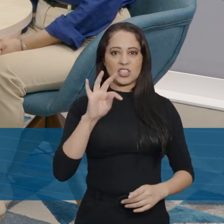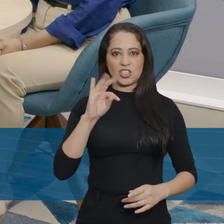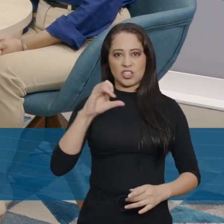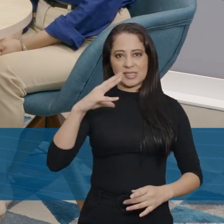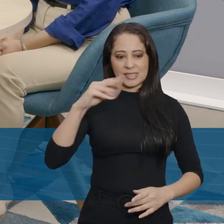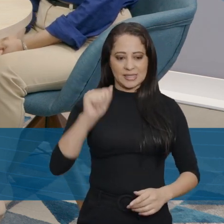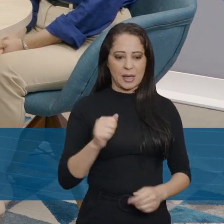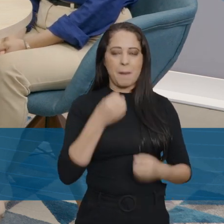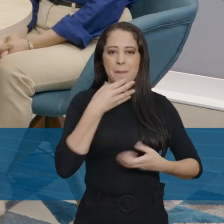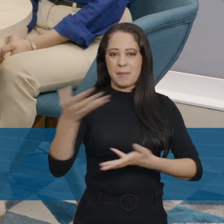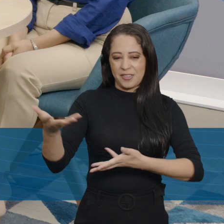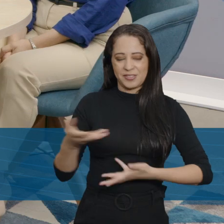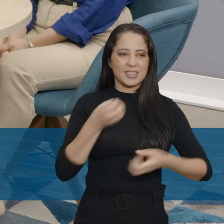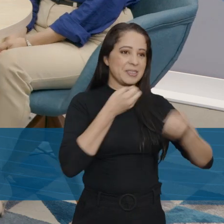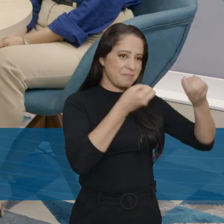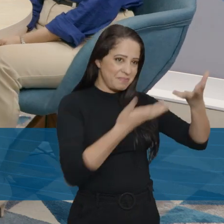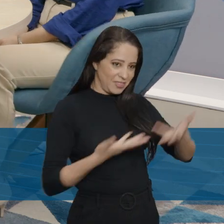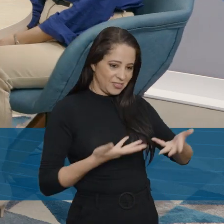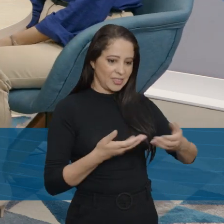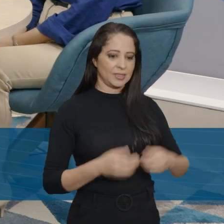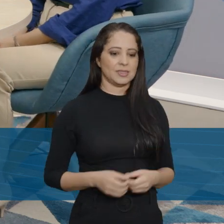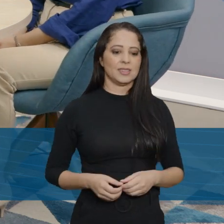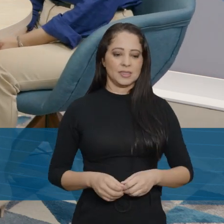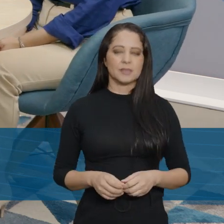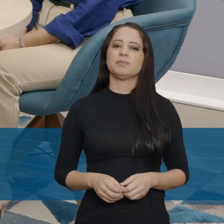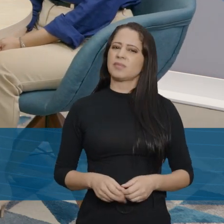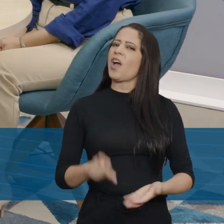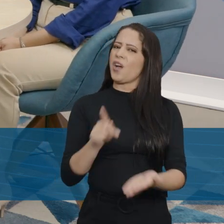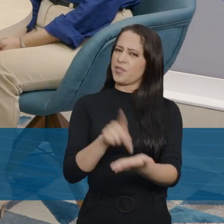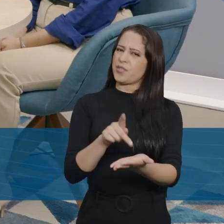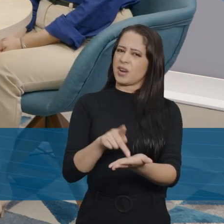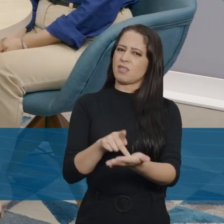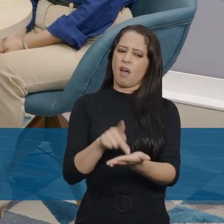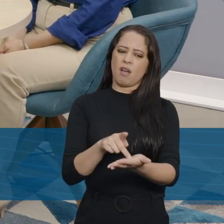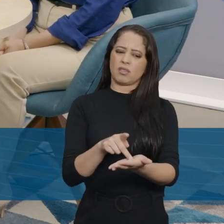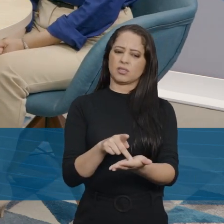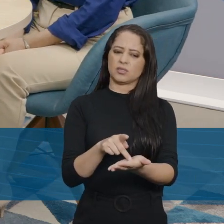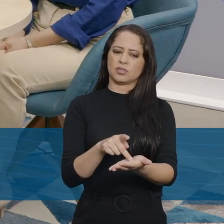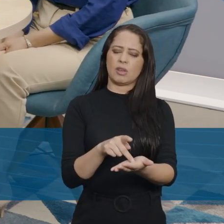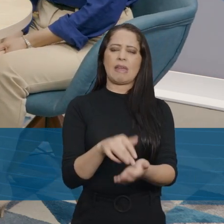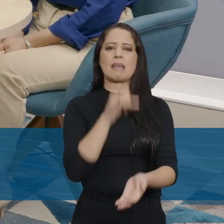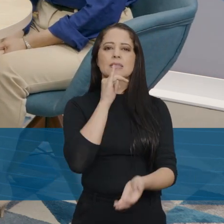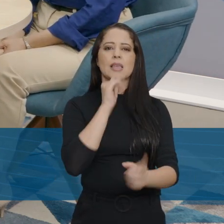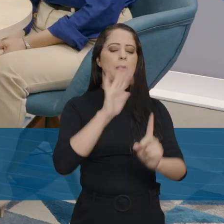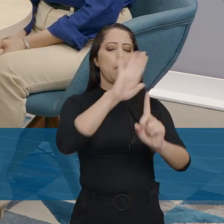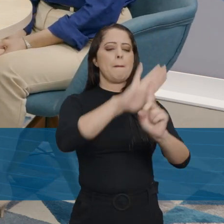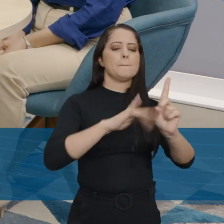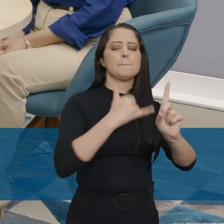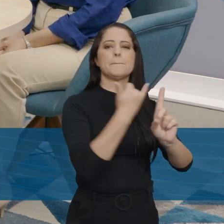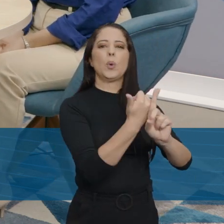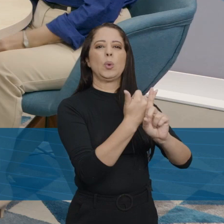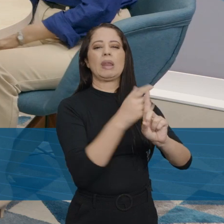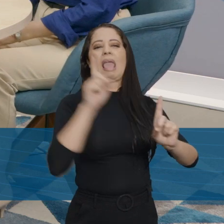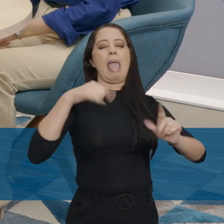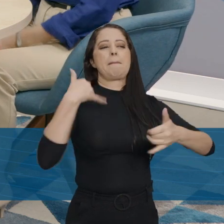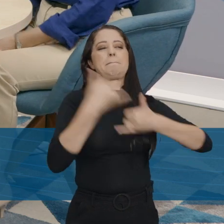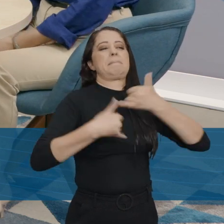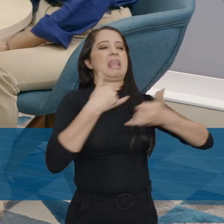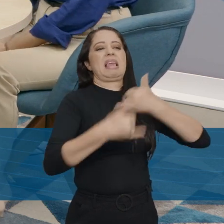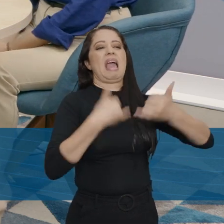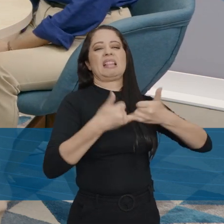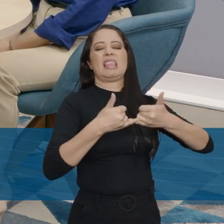Neto. Sejam muito bem-vindas. Obrigada, Dani. Bom dia. É bem por aí mesmo, como eu fiz na introdução, o bullying,